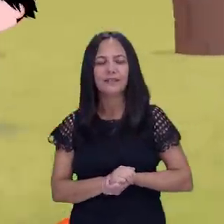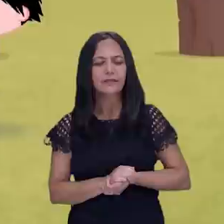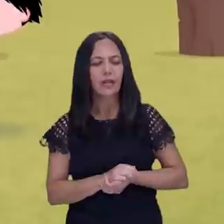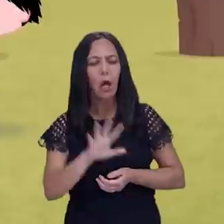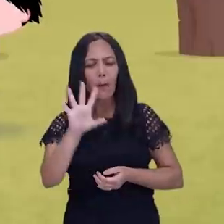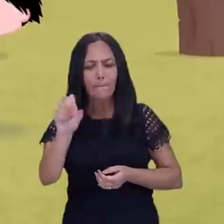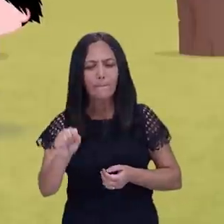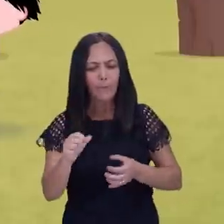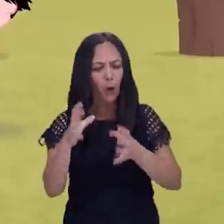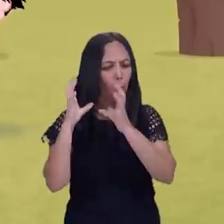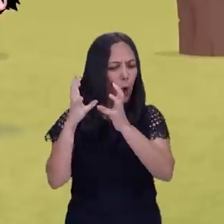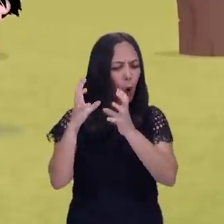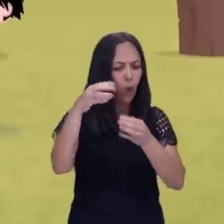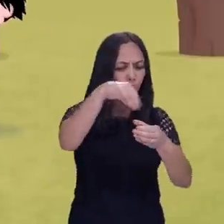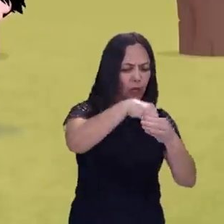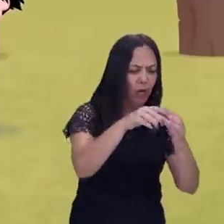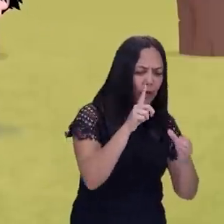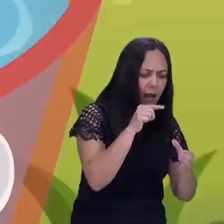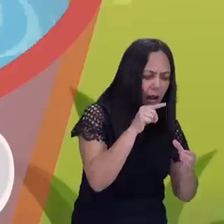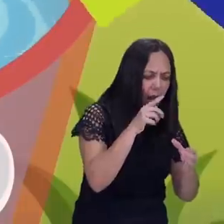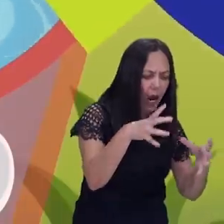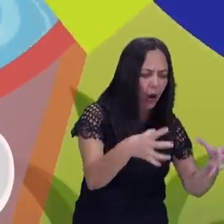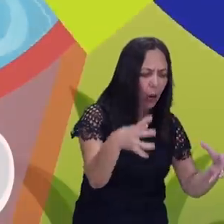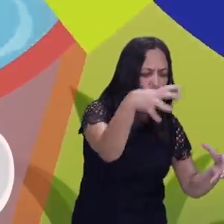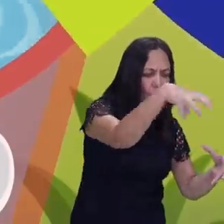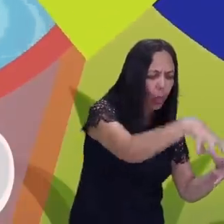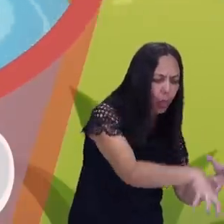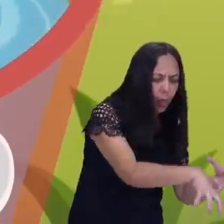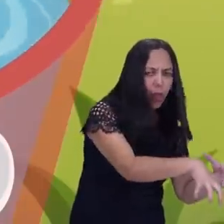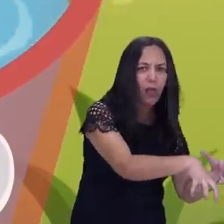Posso pôr na água? Pode!